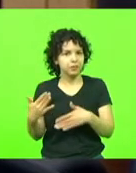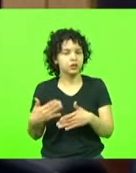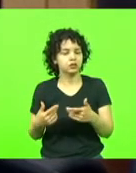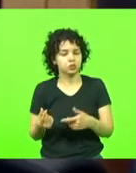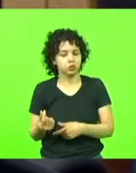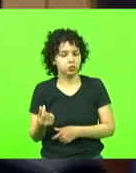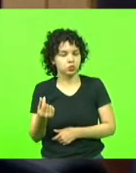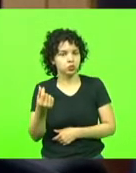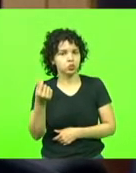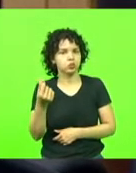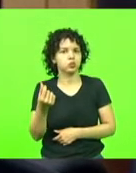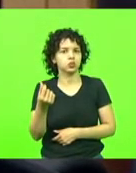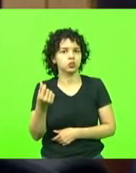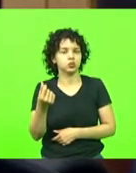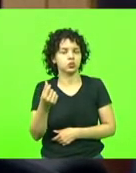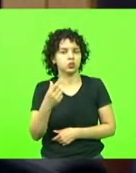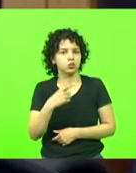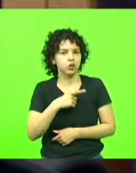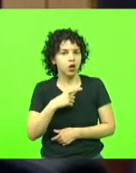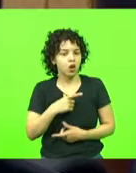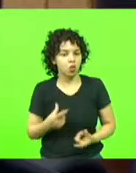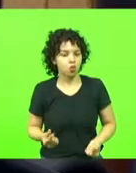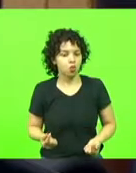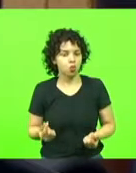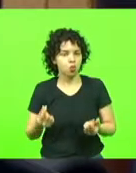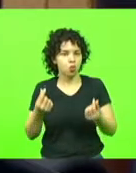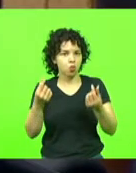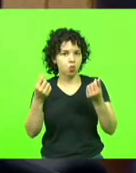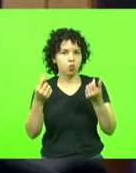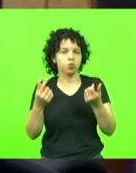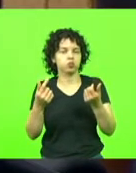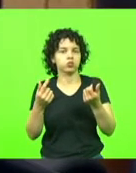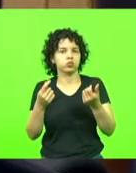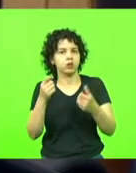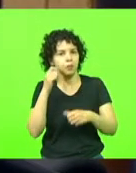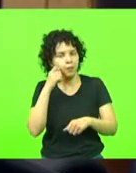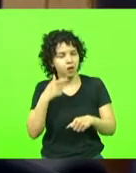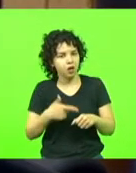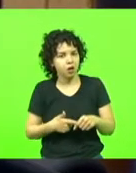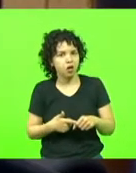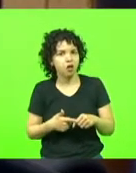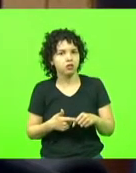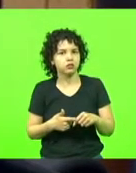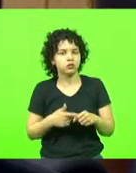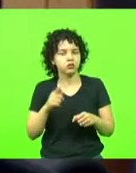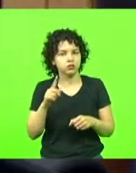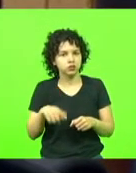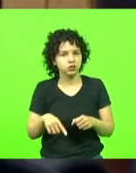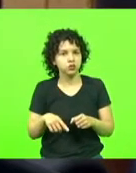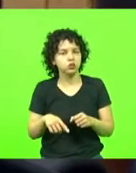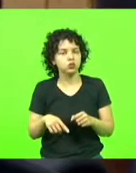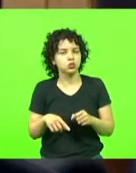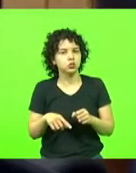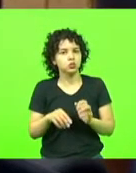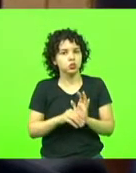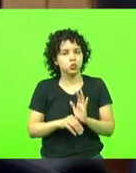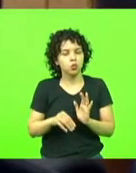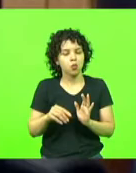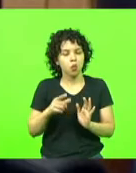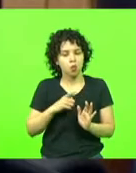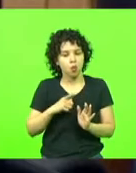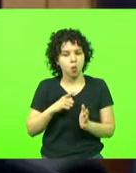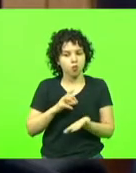que eram tidos como lucro da Petrobras eram revertidos em subsídio para manter o preço